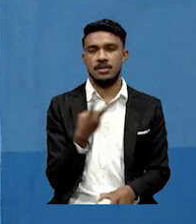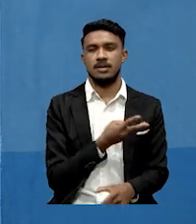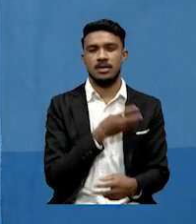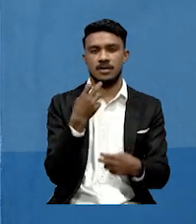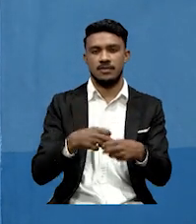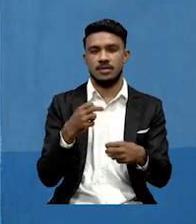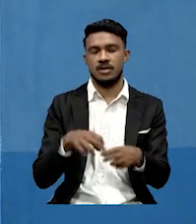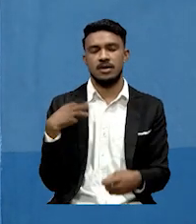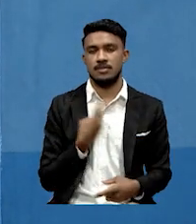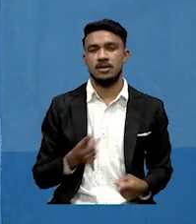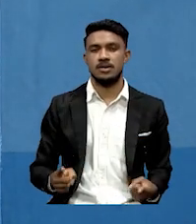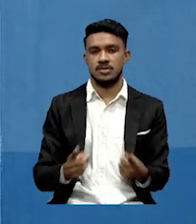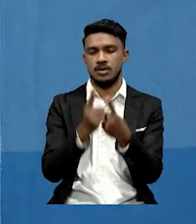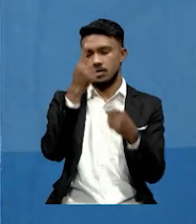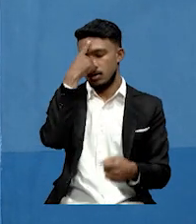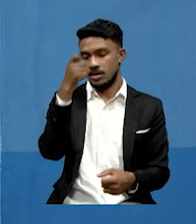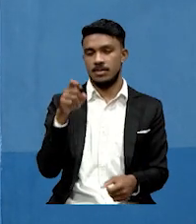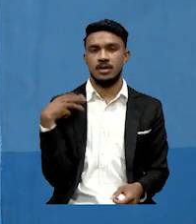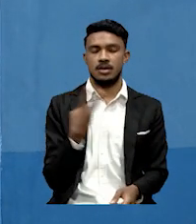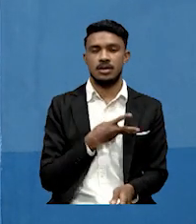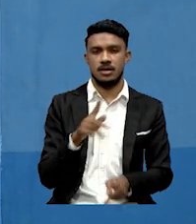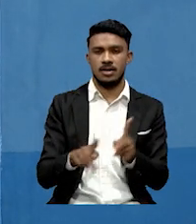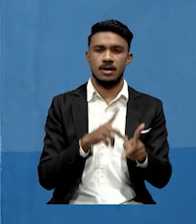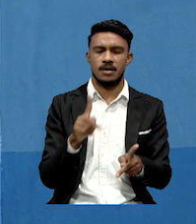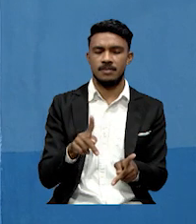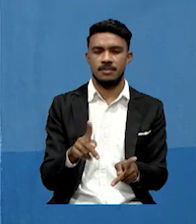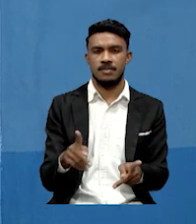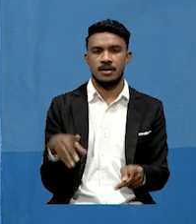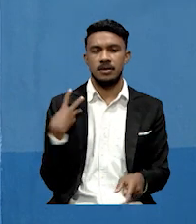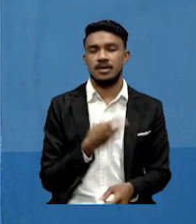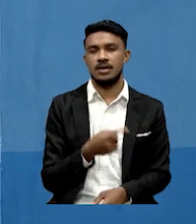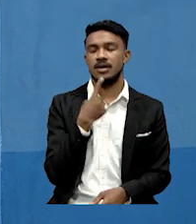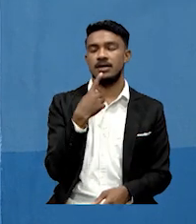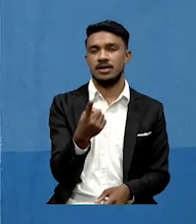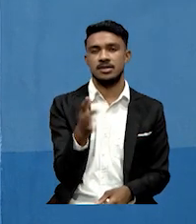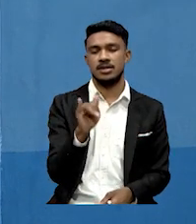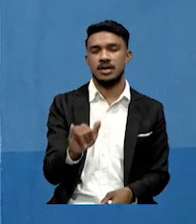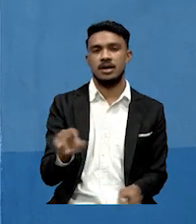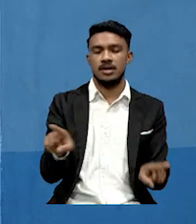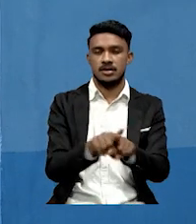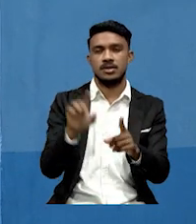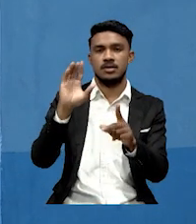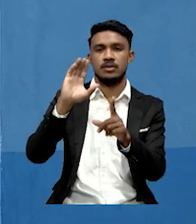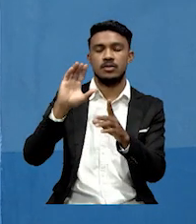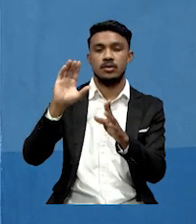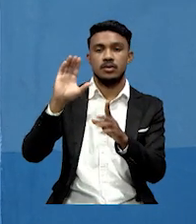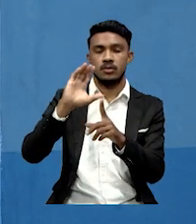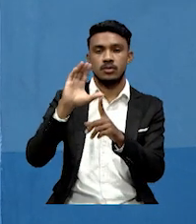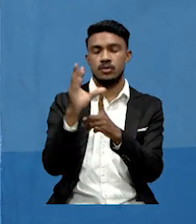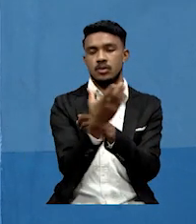me hasuru. Tamba komindane ita invest ita convence, mai be hanasa buat kultura nene sei futumetin hela